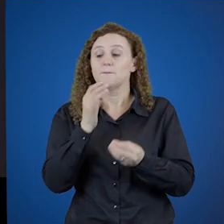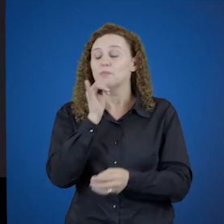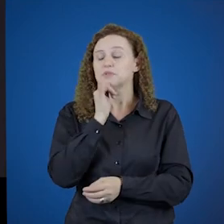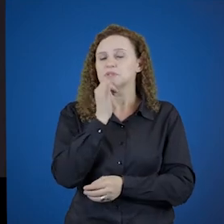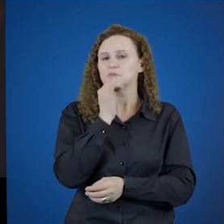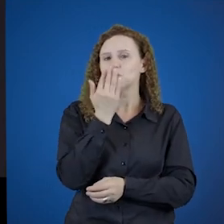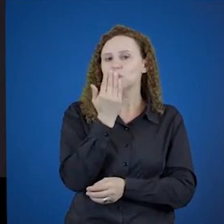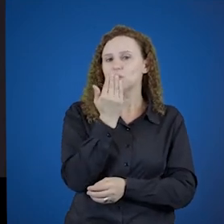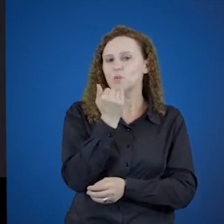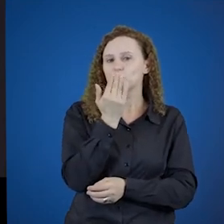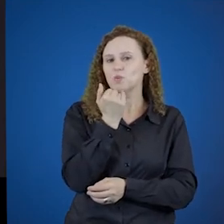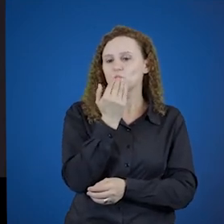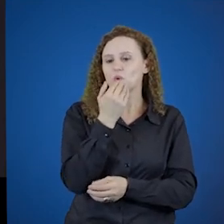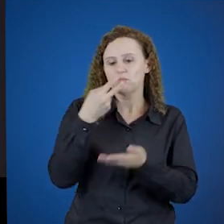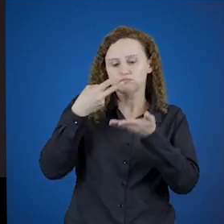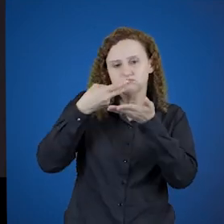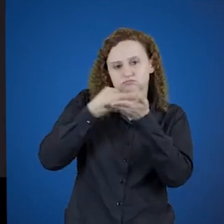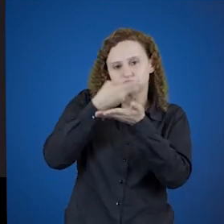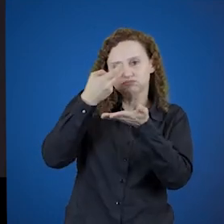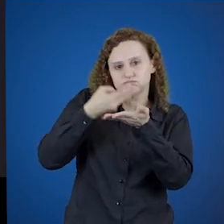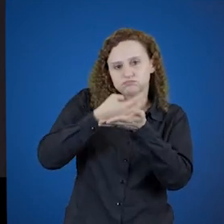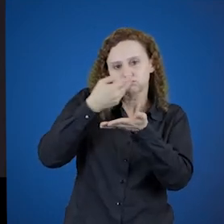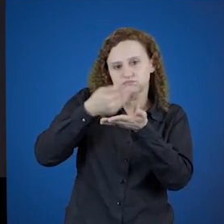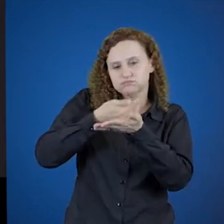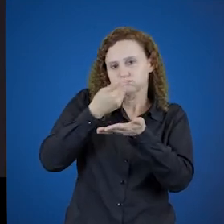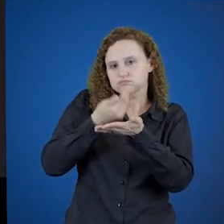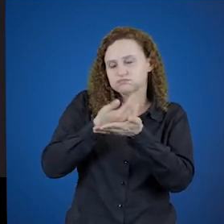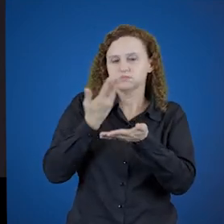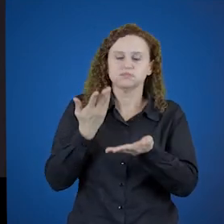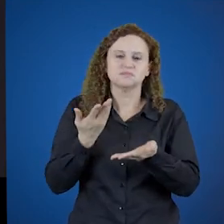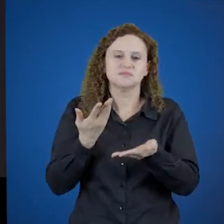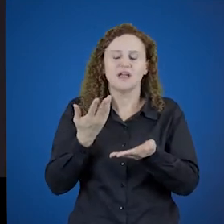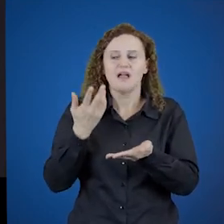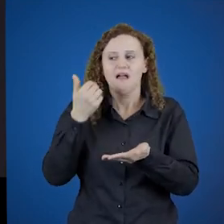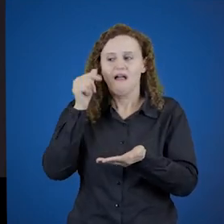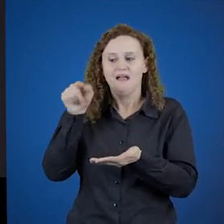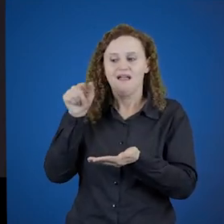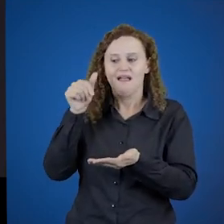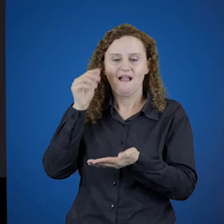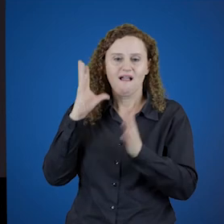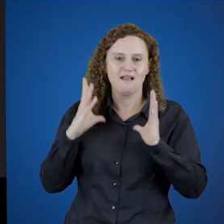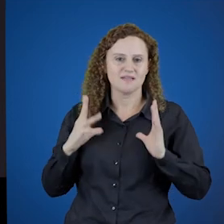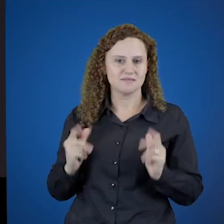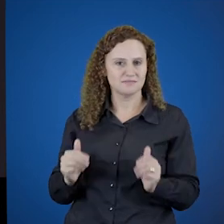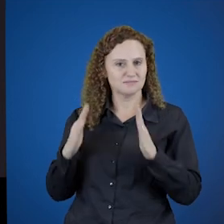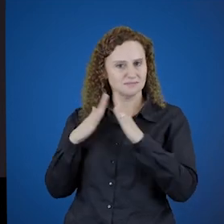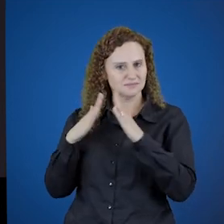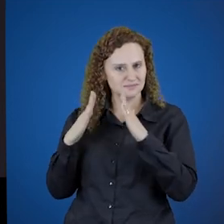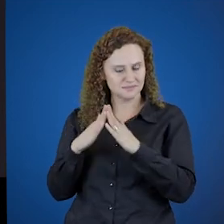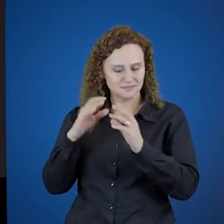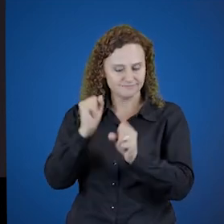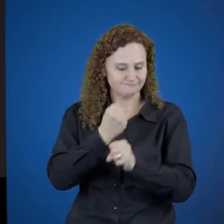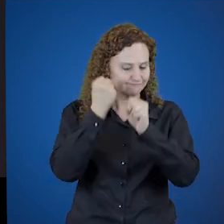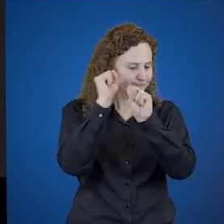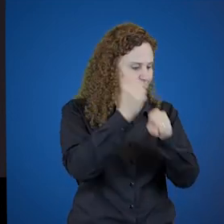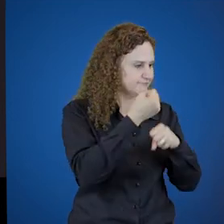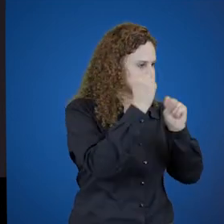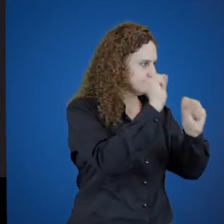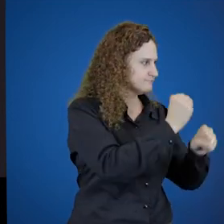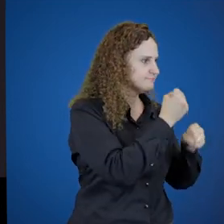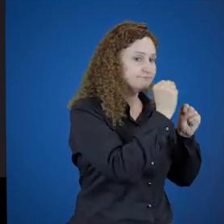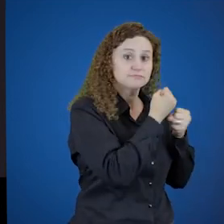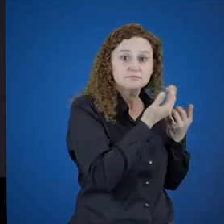como com garfo e faca a Maria limpou a casa com a vassoura hora